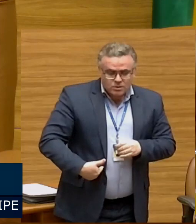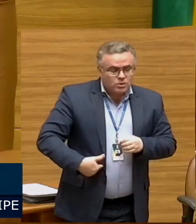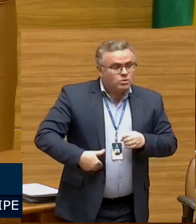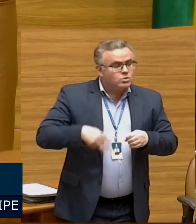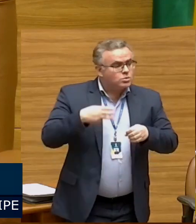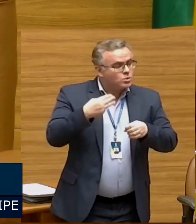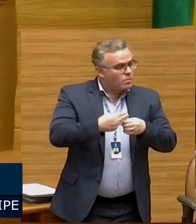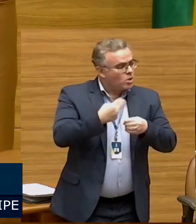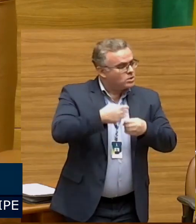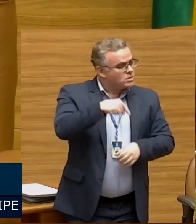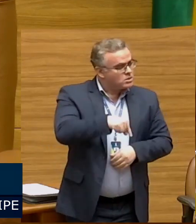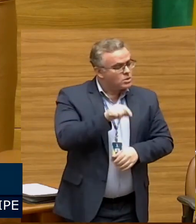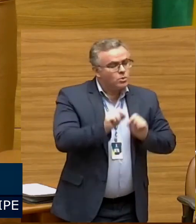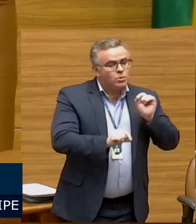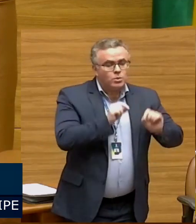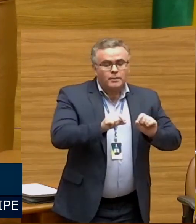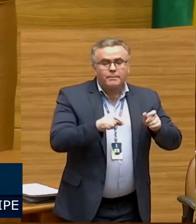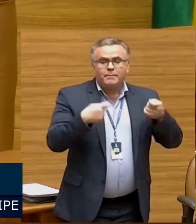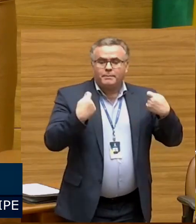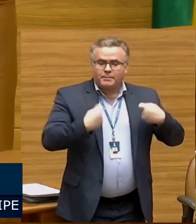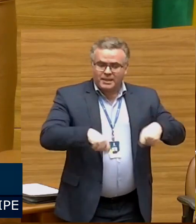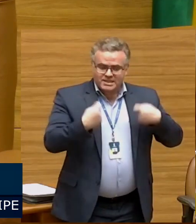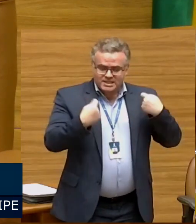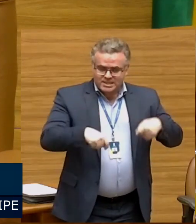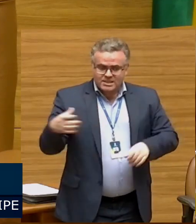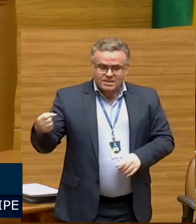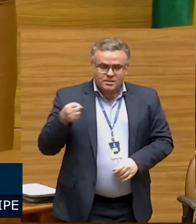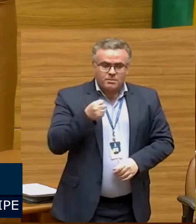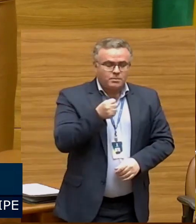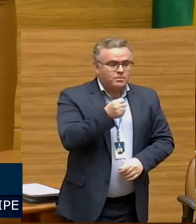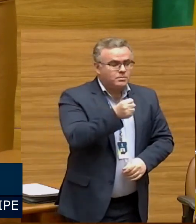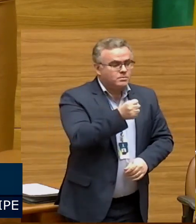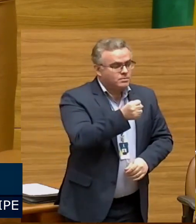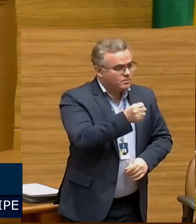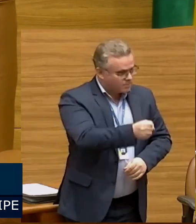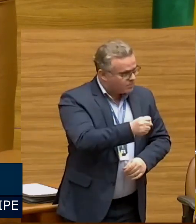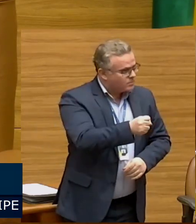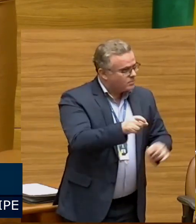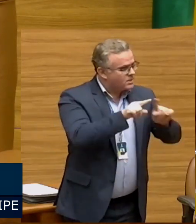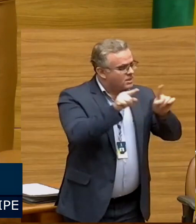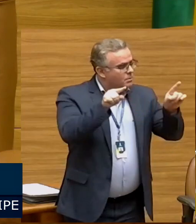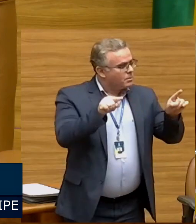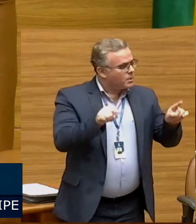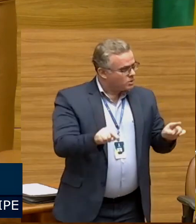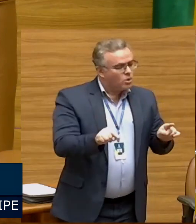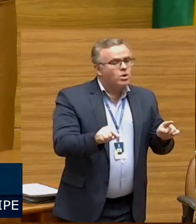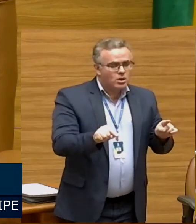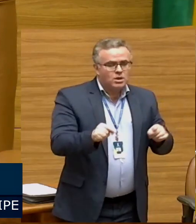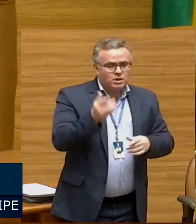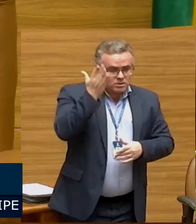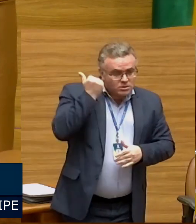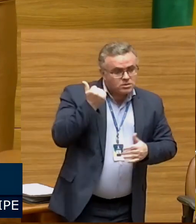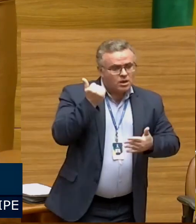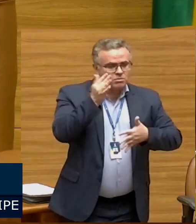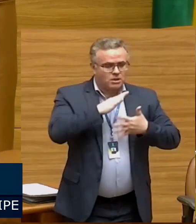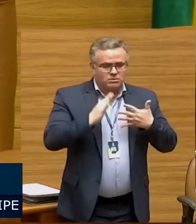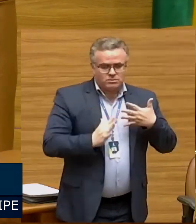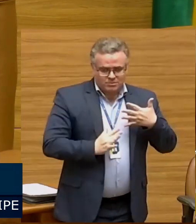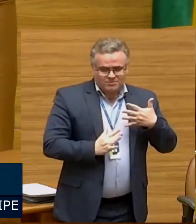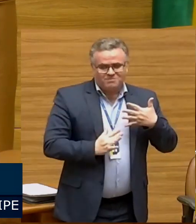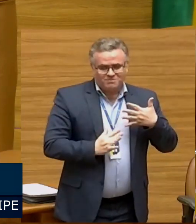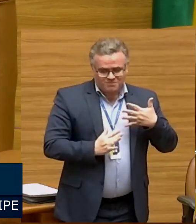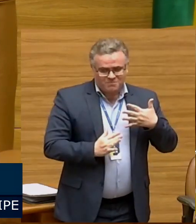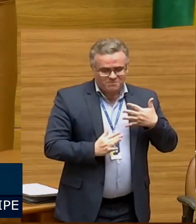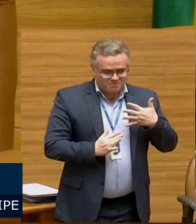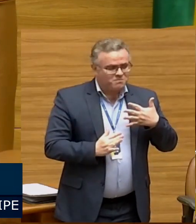municipais deverão possuir em seus quadros servidores capacitados em Libras,